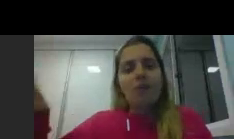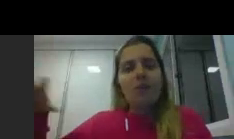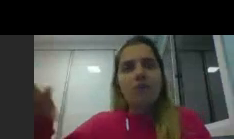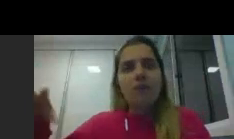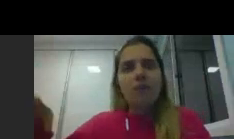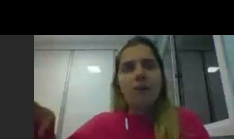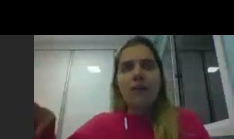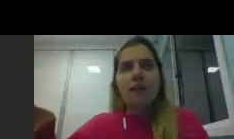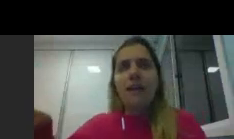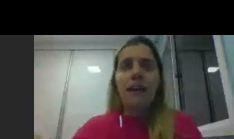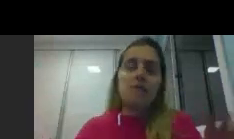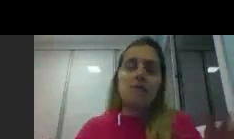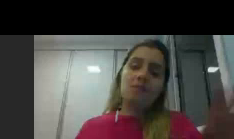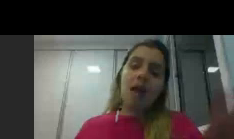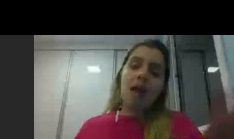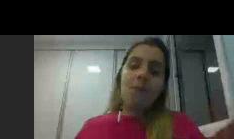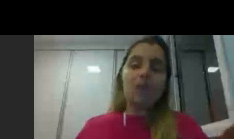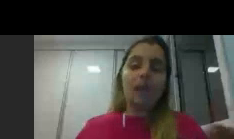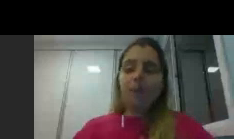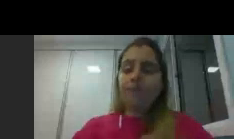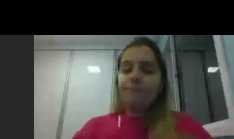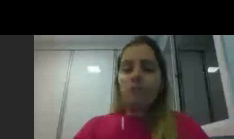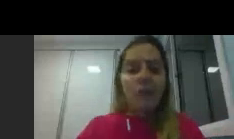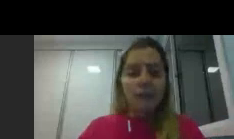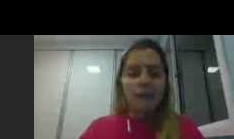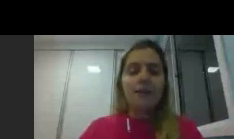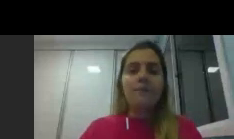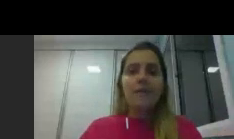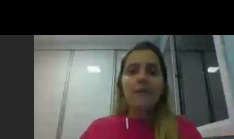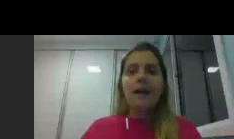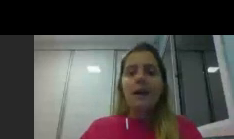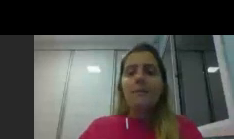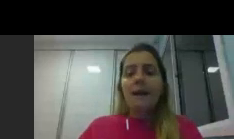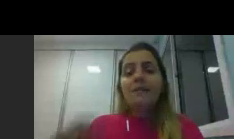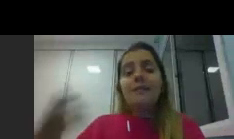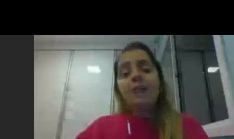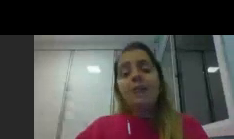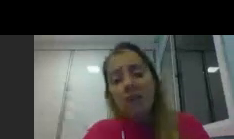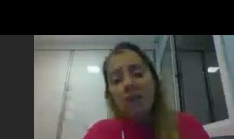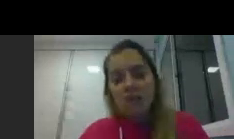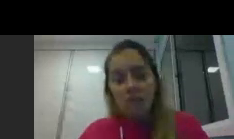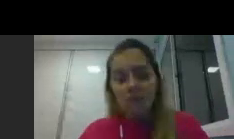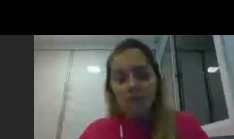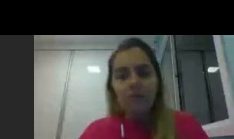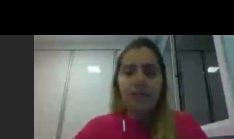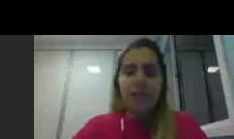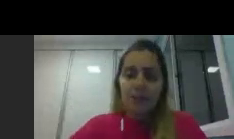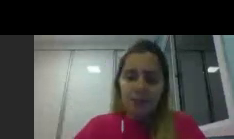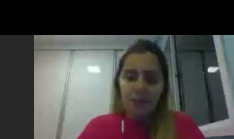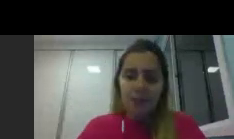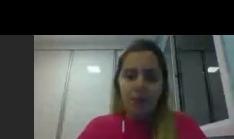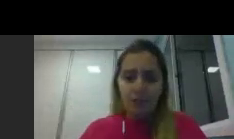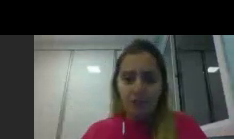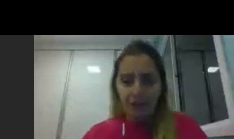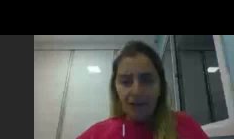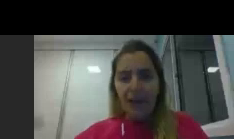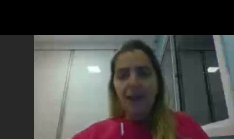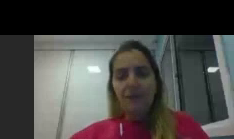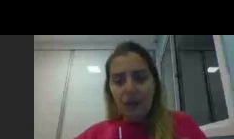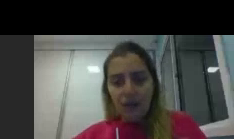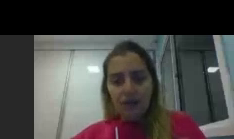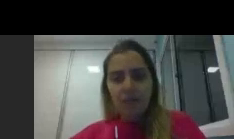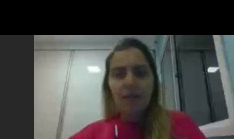certo, porque o filho não vai ter a proteína Rhesus, a mãe não tem, tudo belezinha, tá? Mas tem o risco dessa criança vir